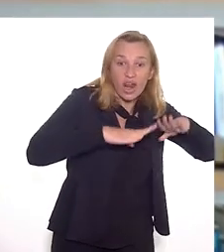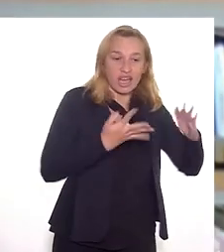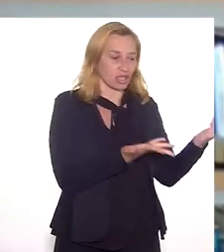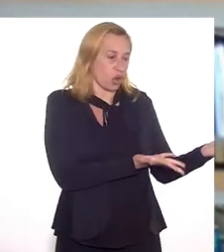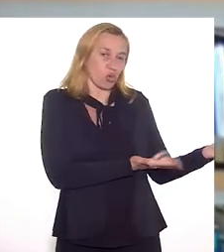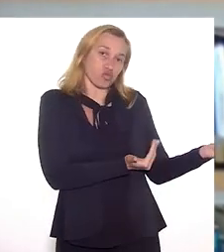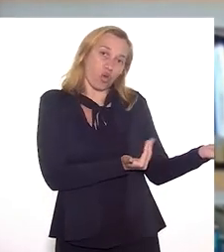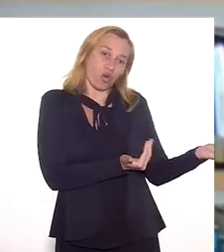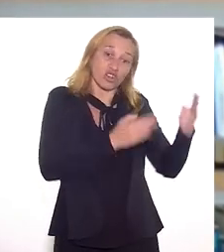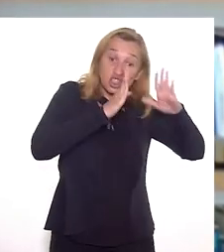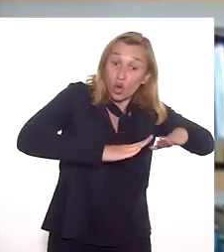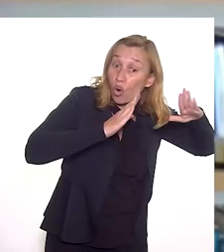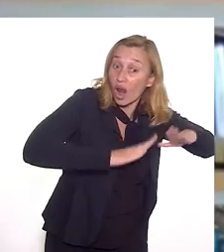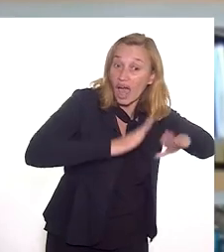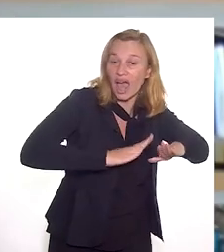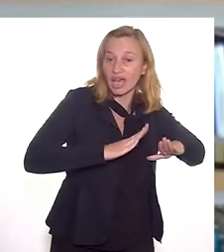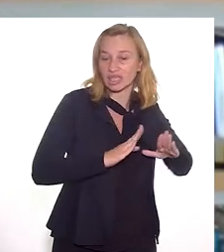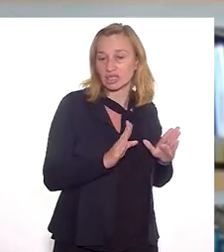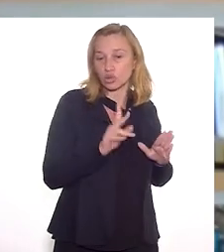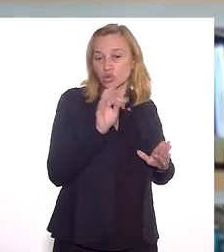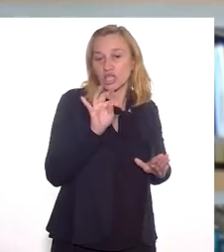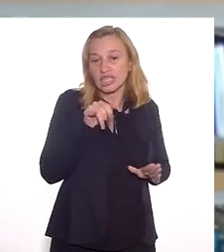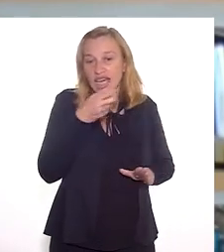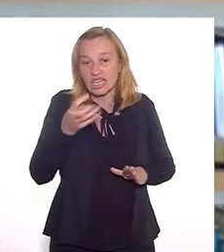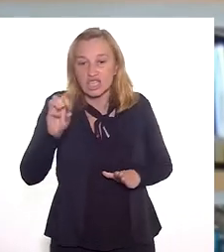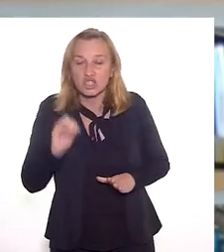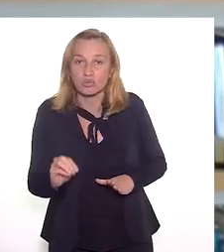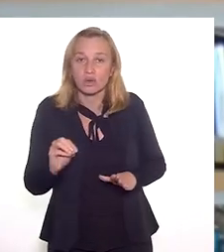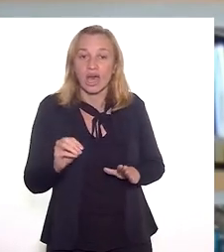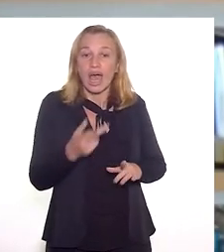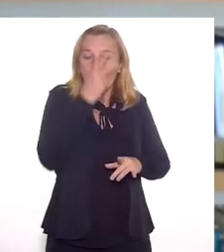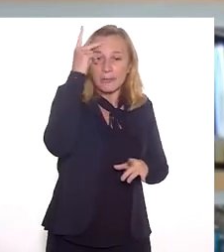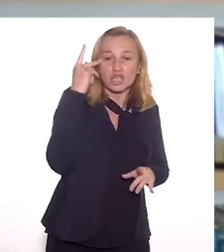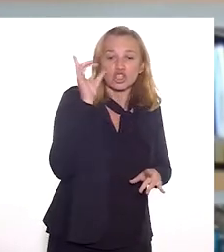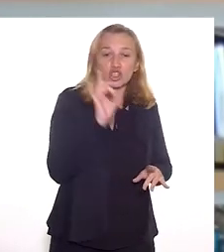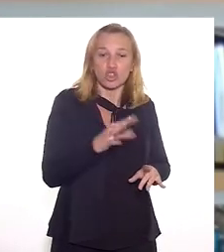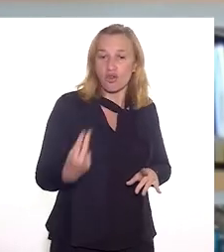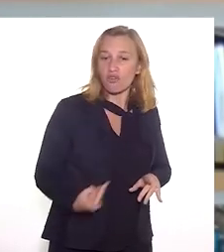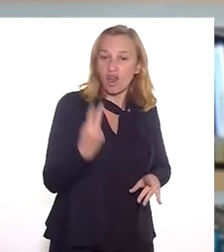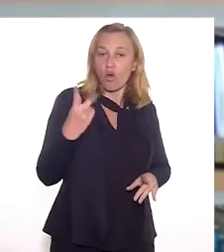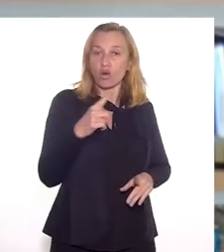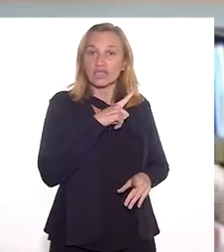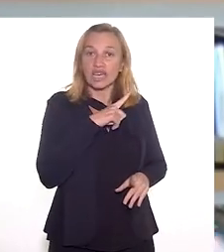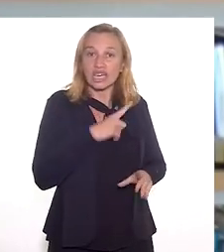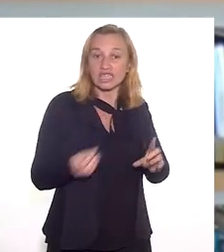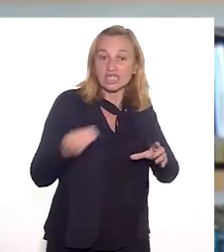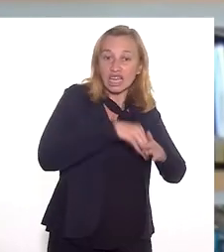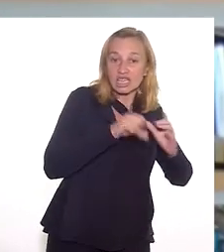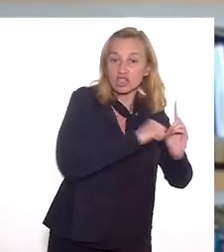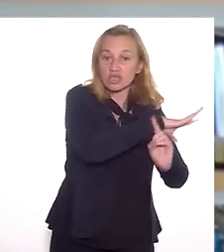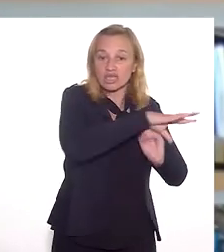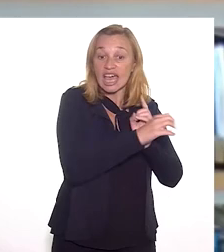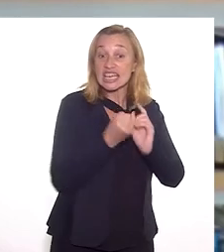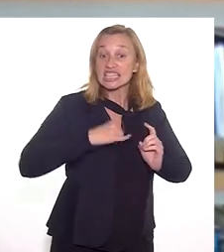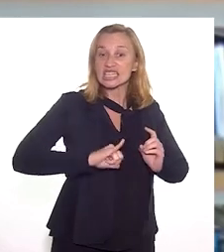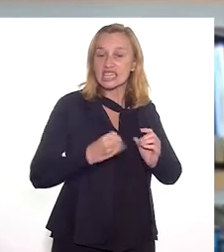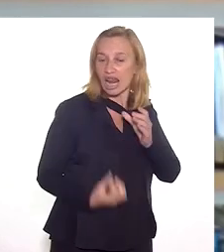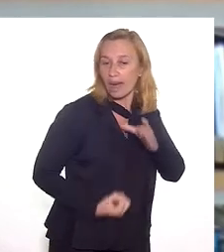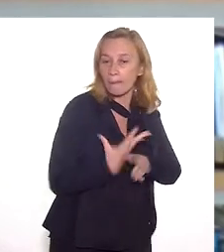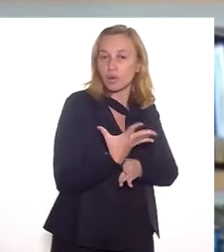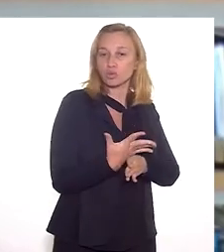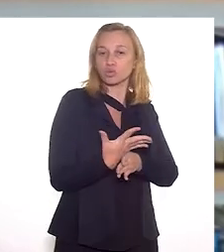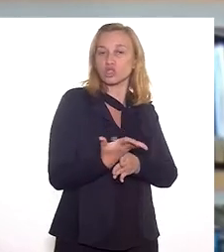que idolatra o utilitarismo. A pessoa só tem valor nessa sociedade se ela produz, se ela